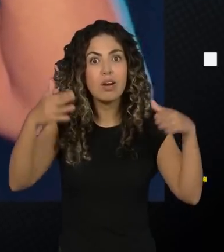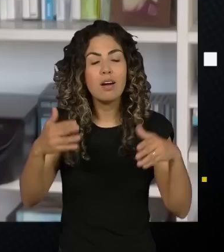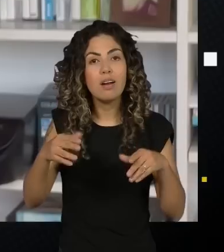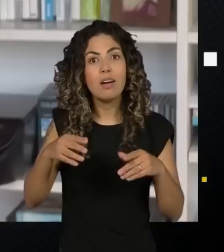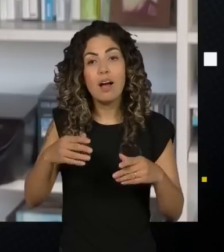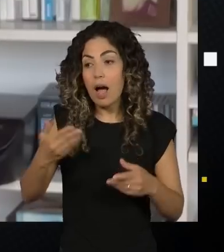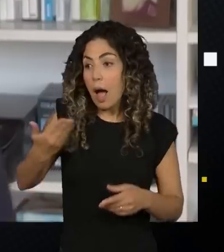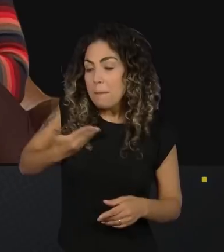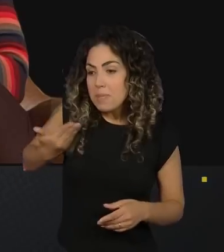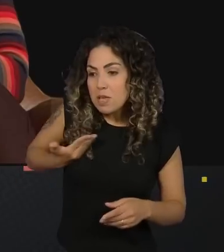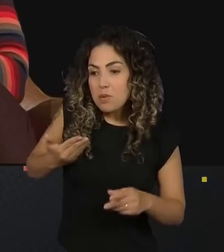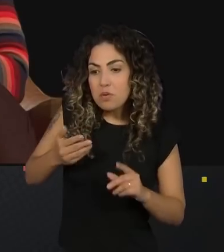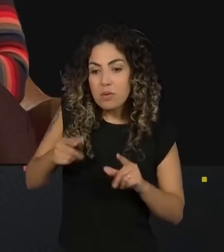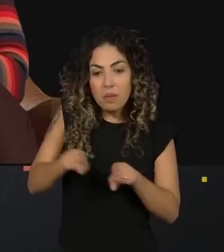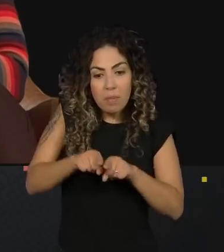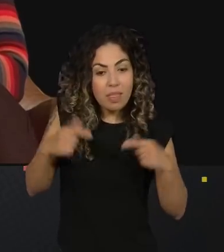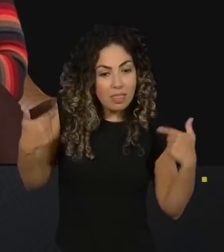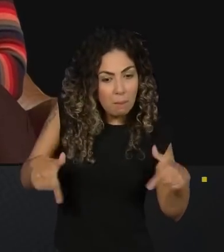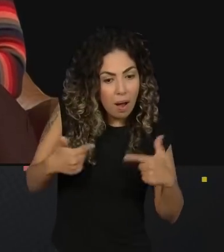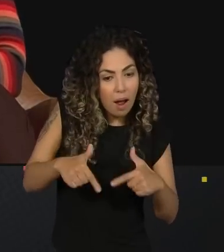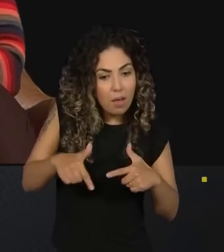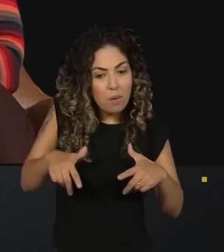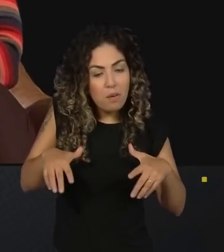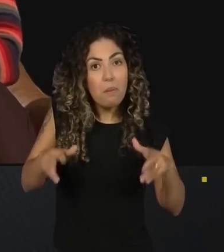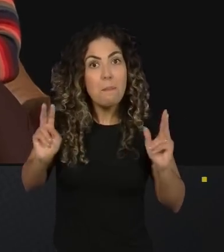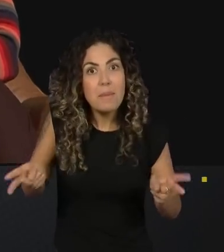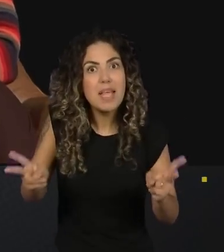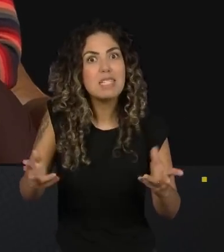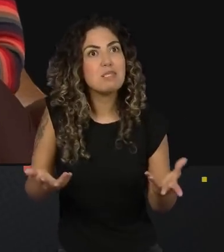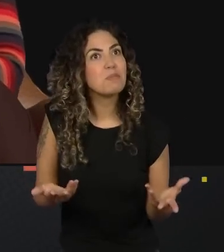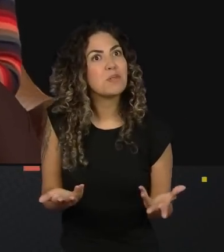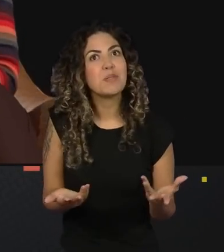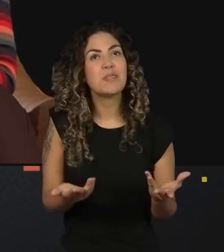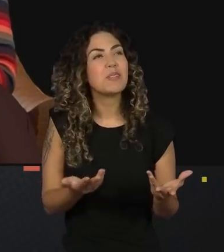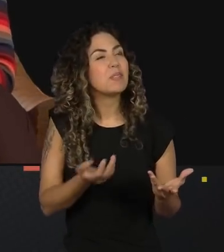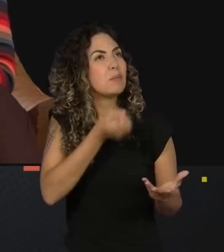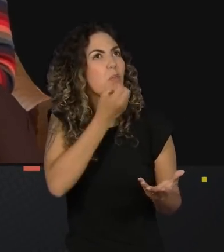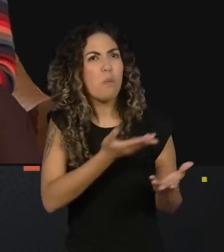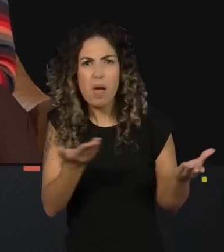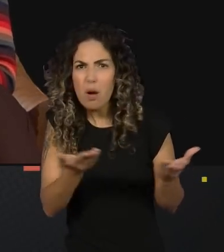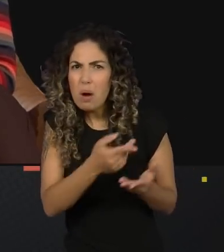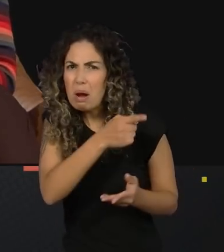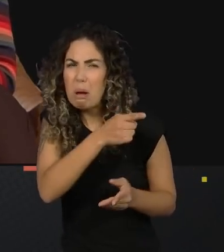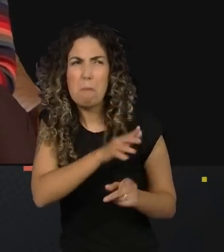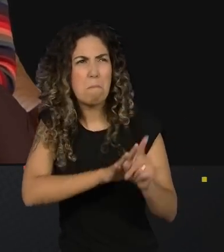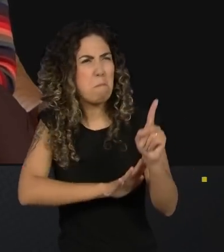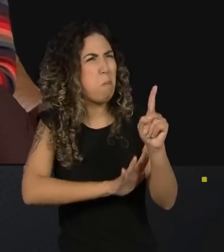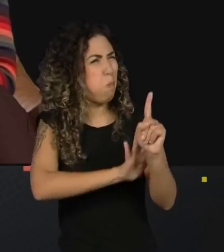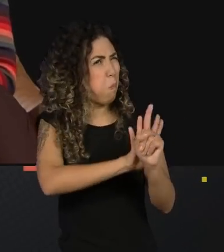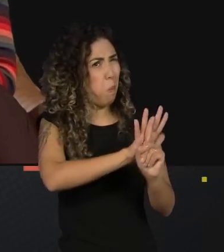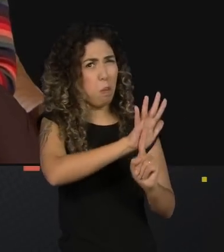profissão. Clarice chegou àquela categoria máxima que se